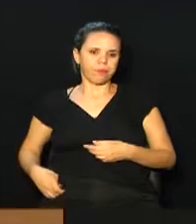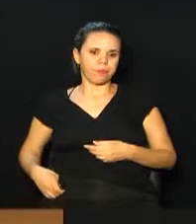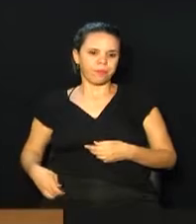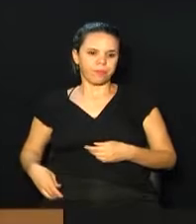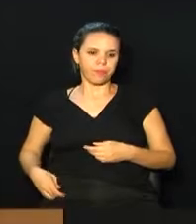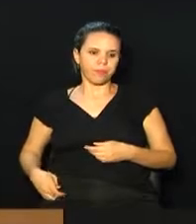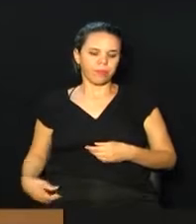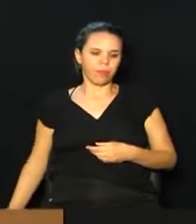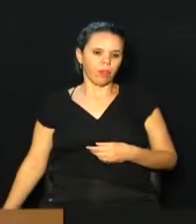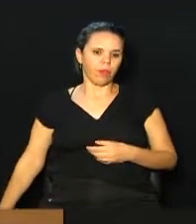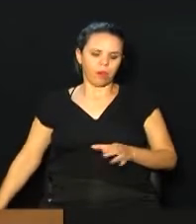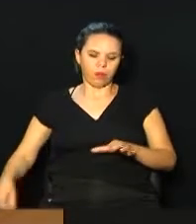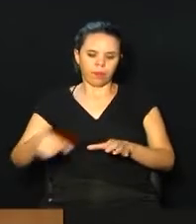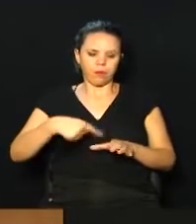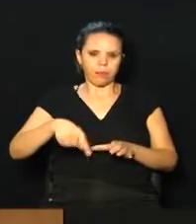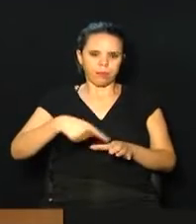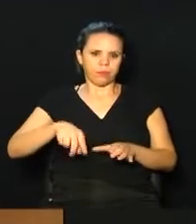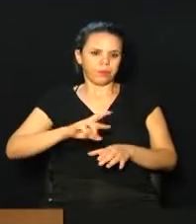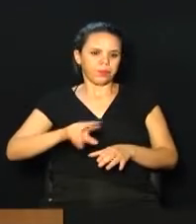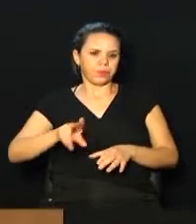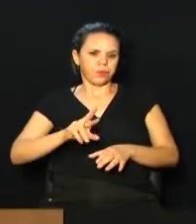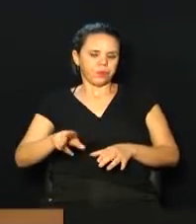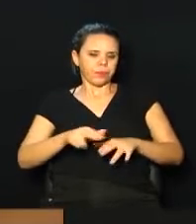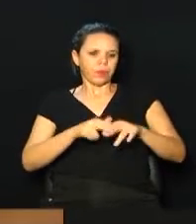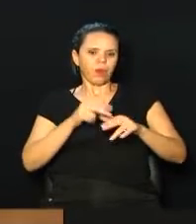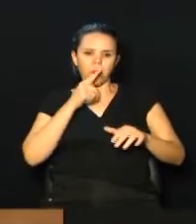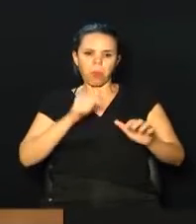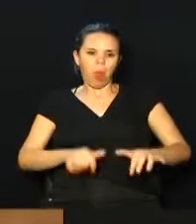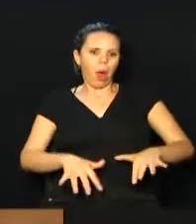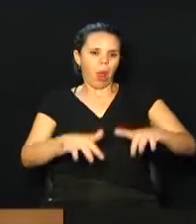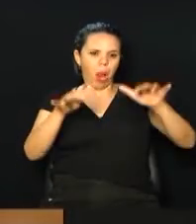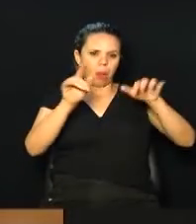Uma boca de lobo não é a causa de uma enchente